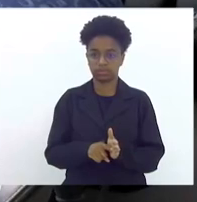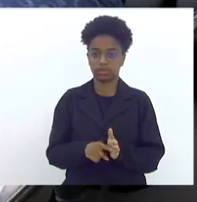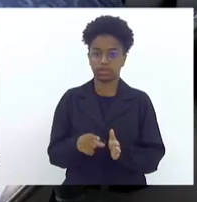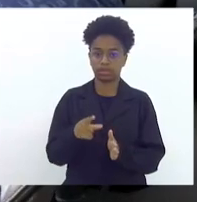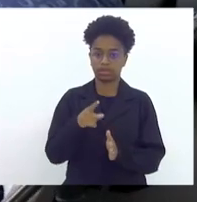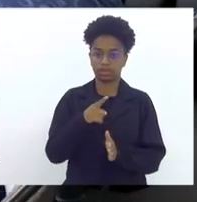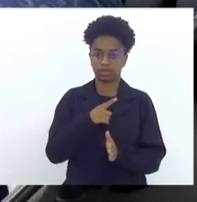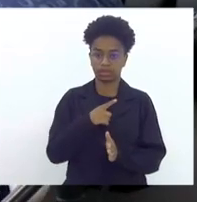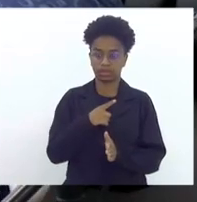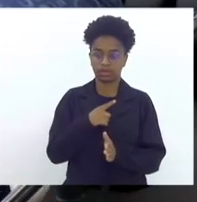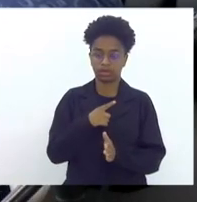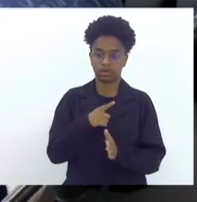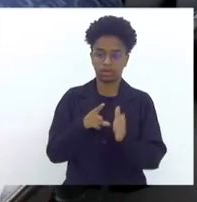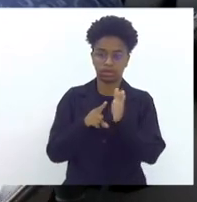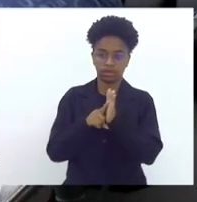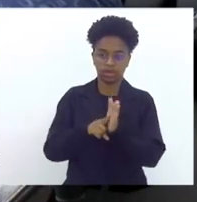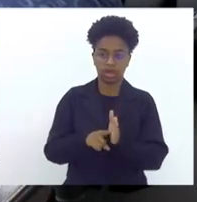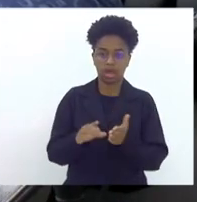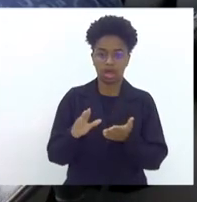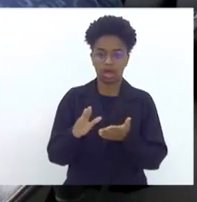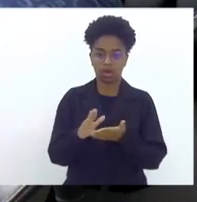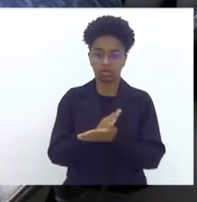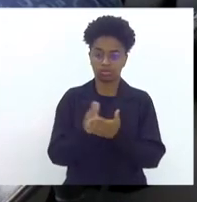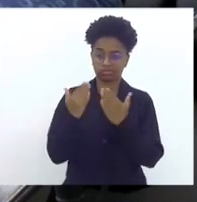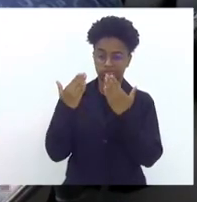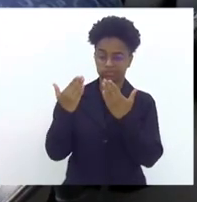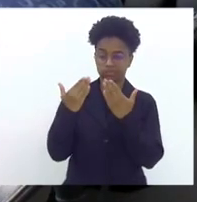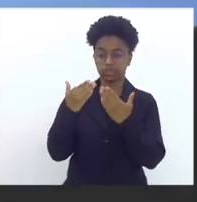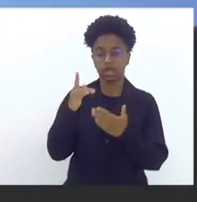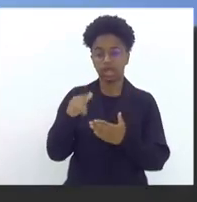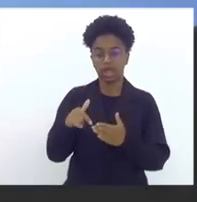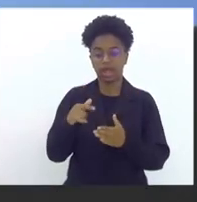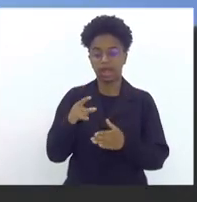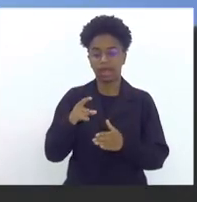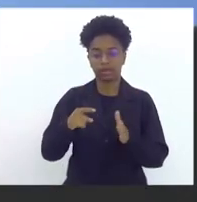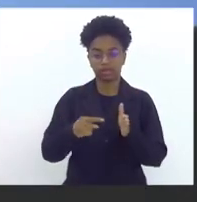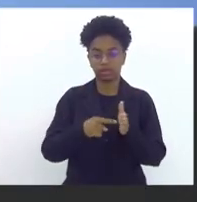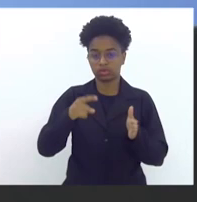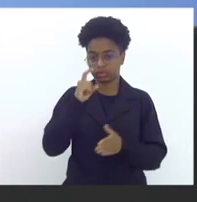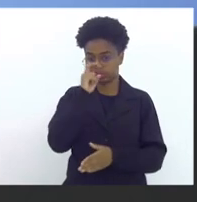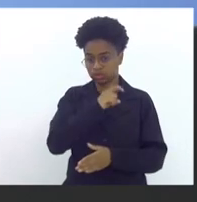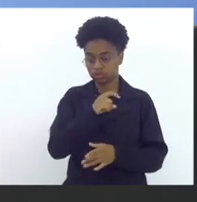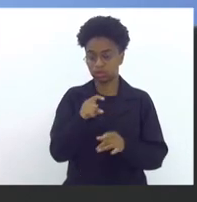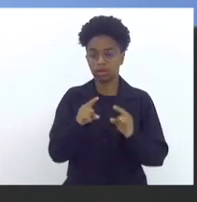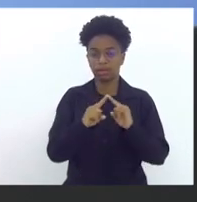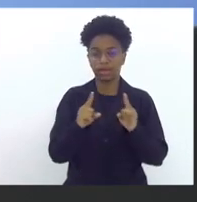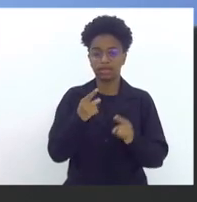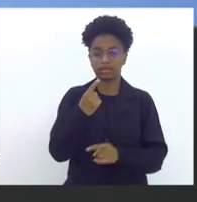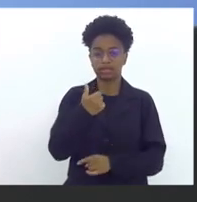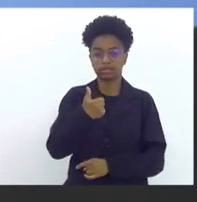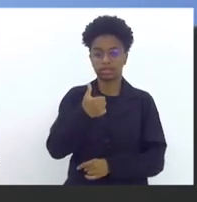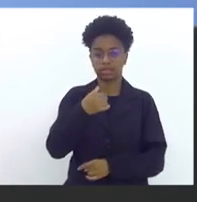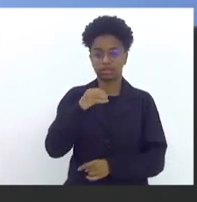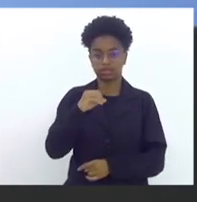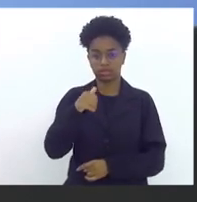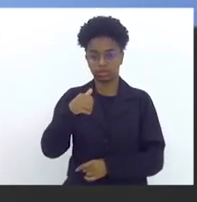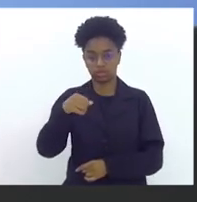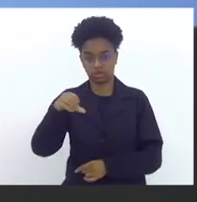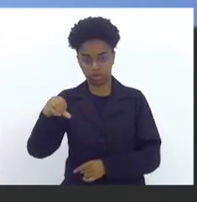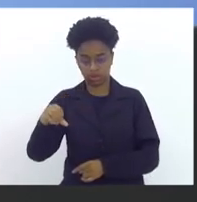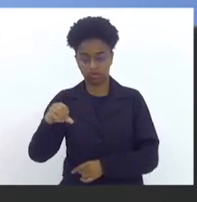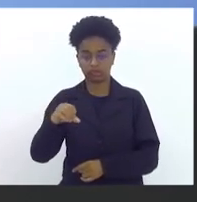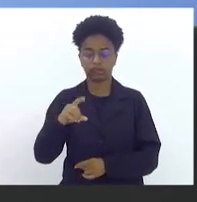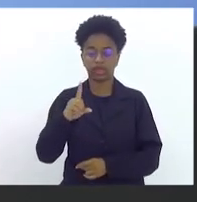investigados de supostas denunciações praticadas por mulheres e 109 foram objetos de denúncia então